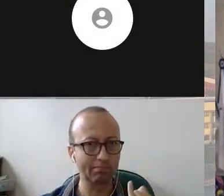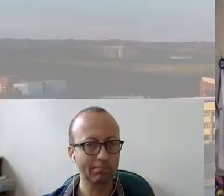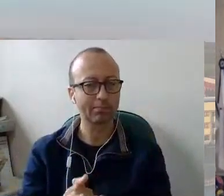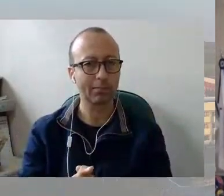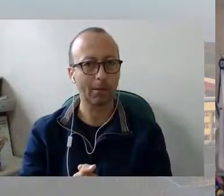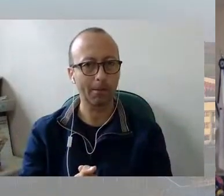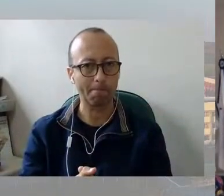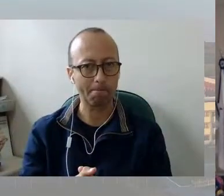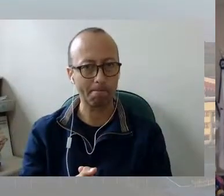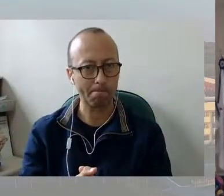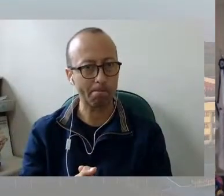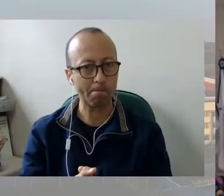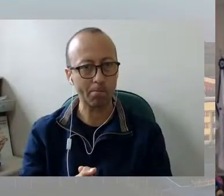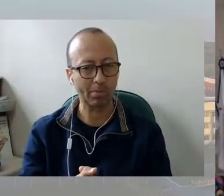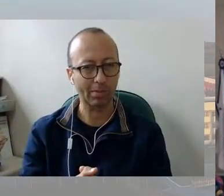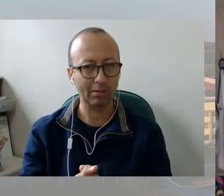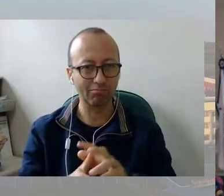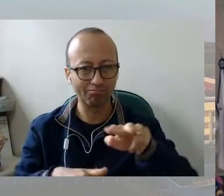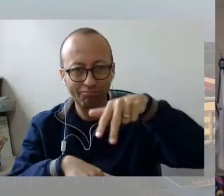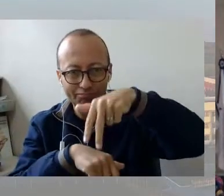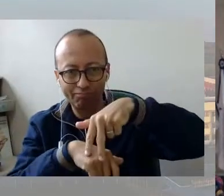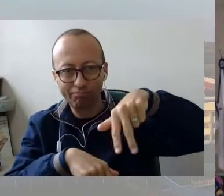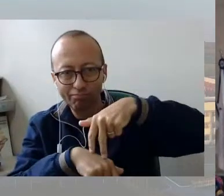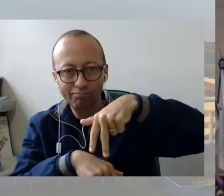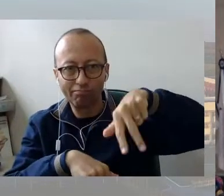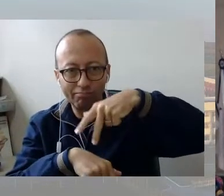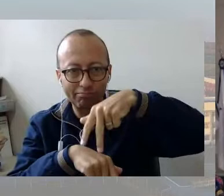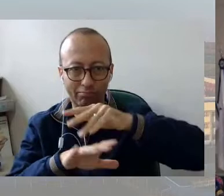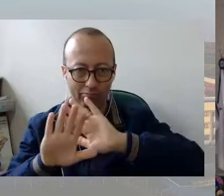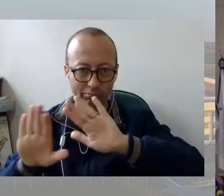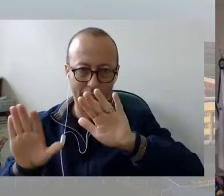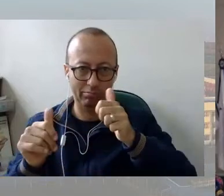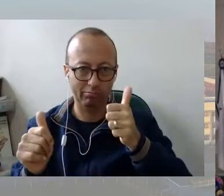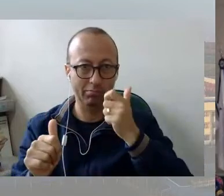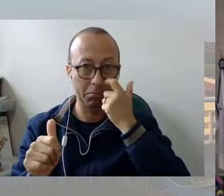os que estavam inscritos, para depois a gente dar andamento.